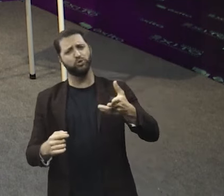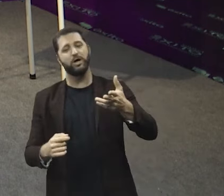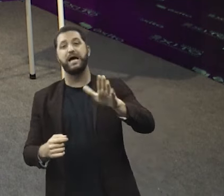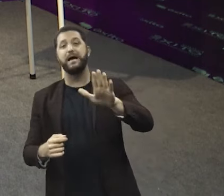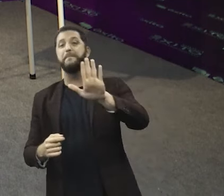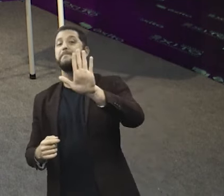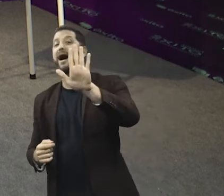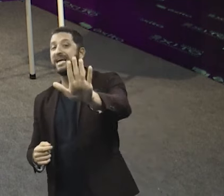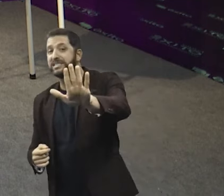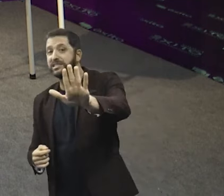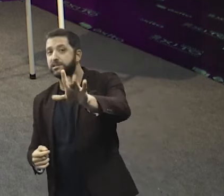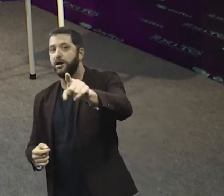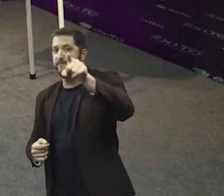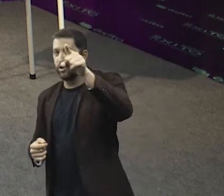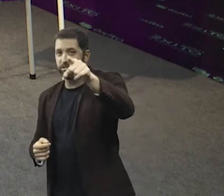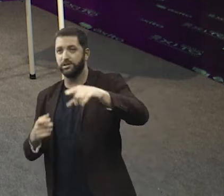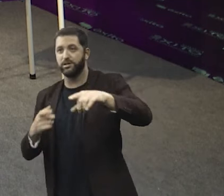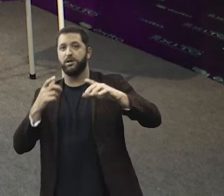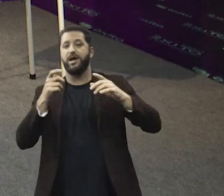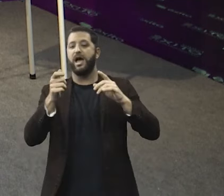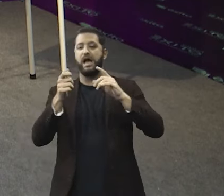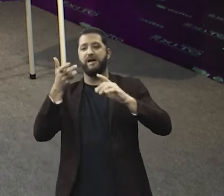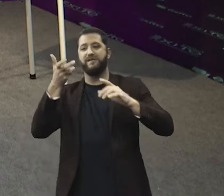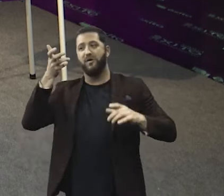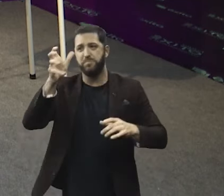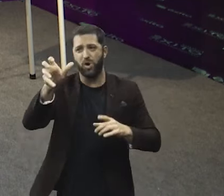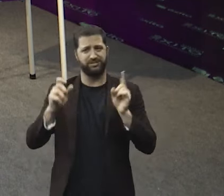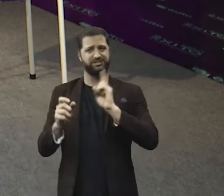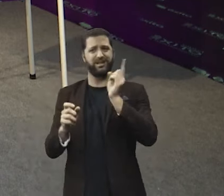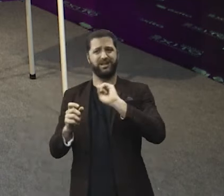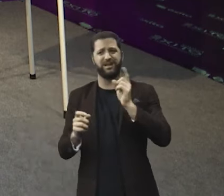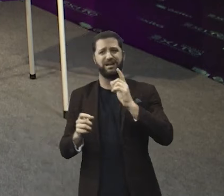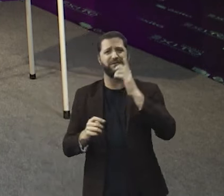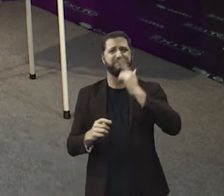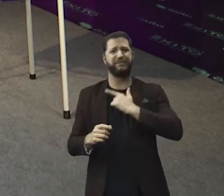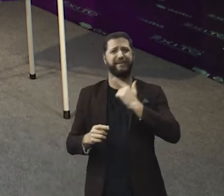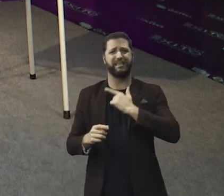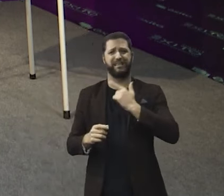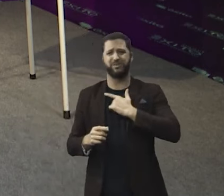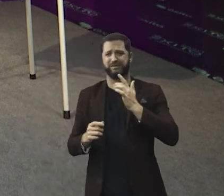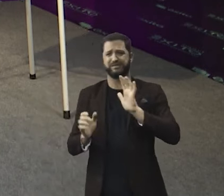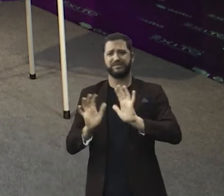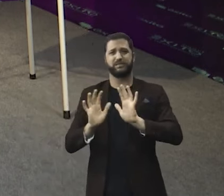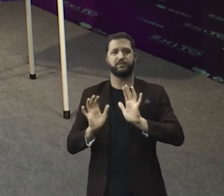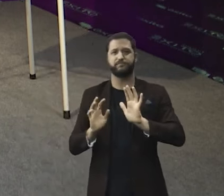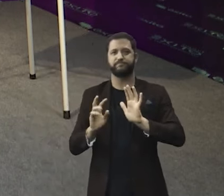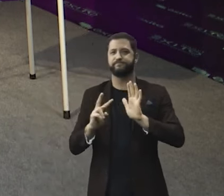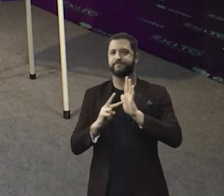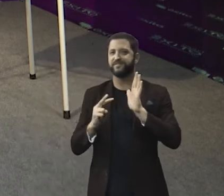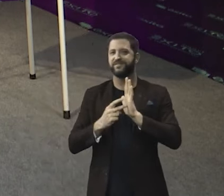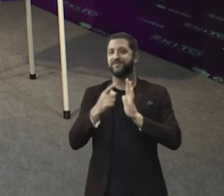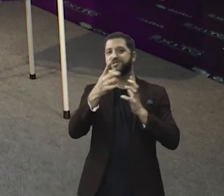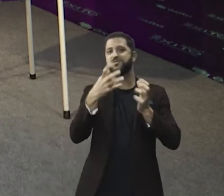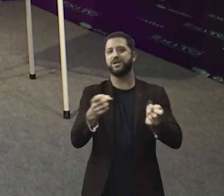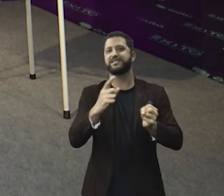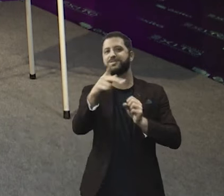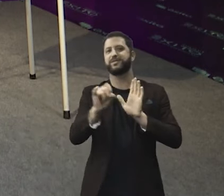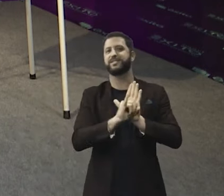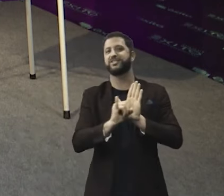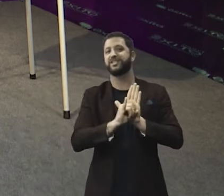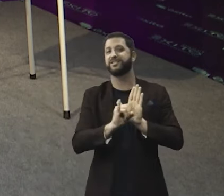deixa de postar qualquer coisa porque não tem o filtro isso já significa que você não tá aceitando a sua identidade Eu